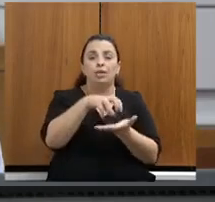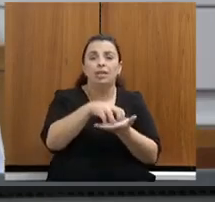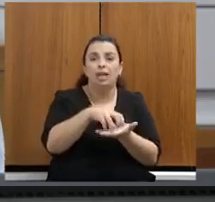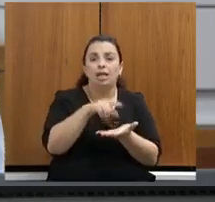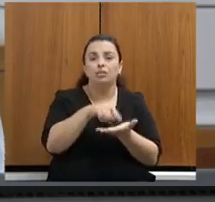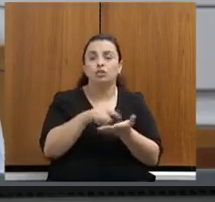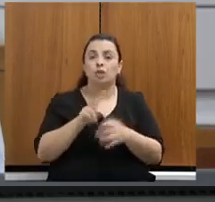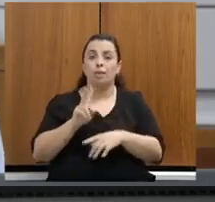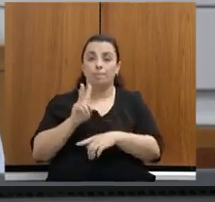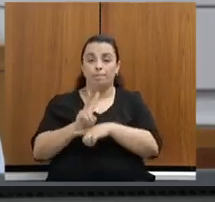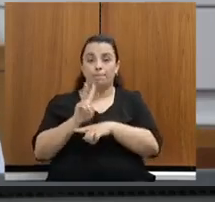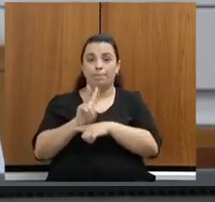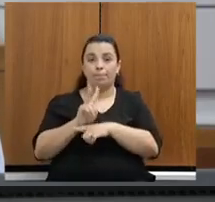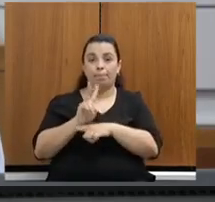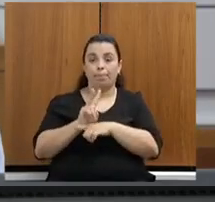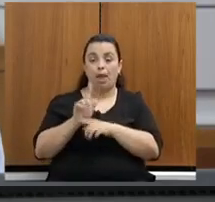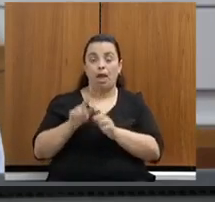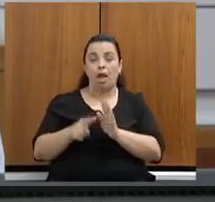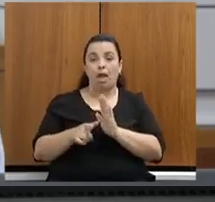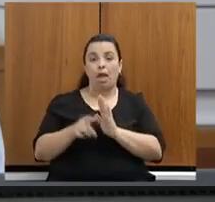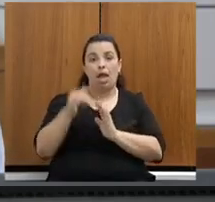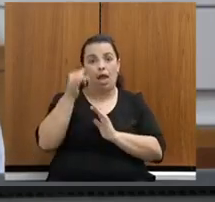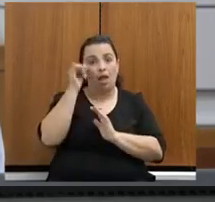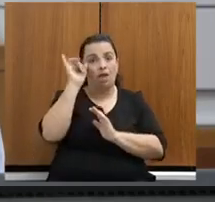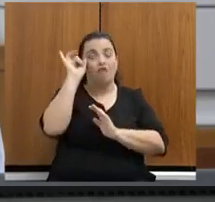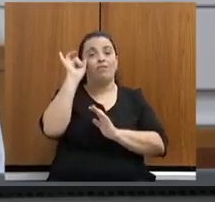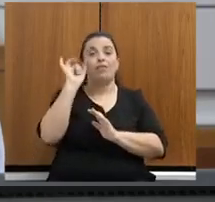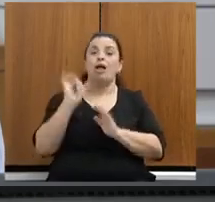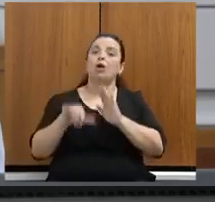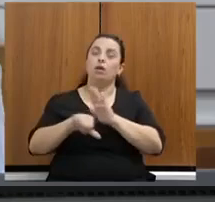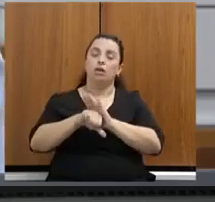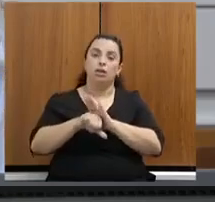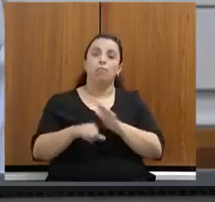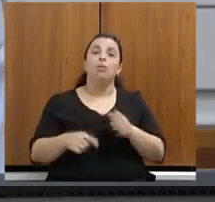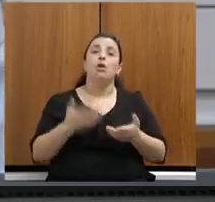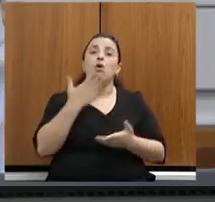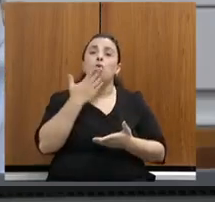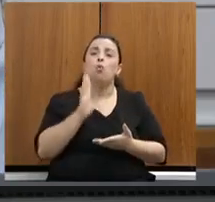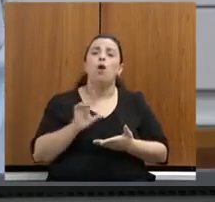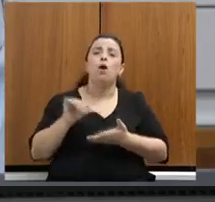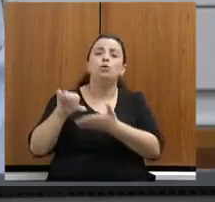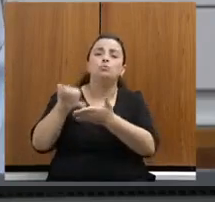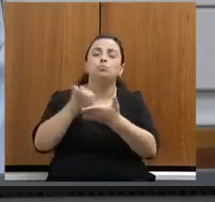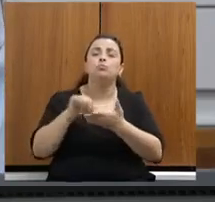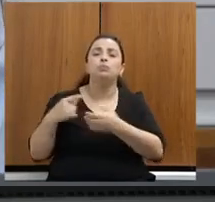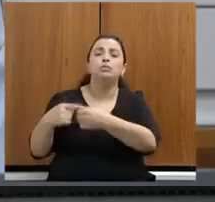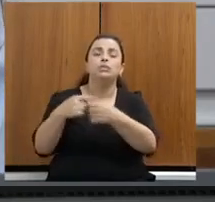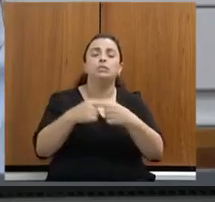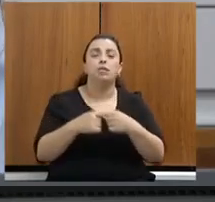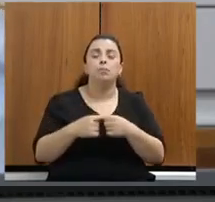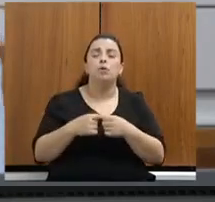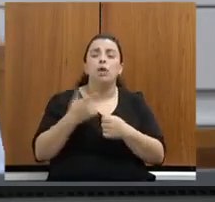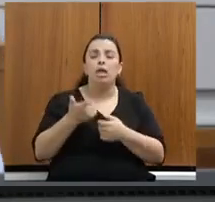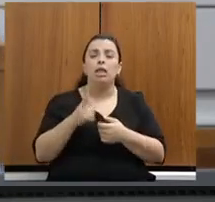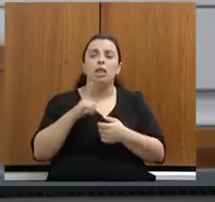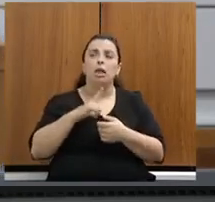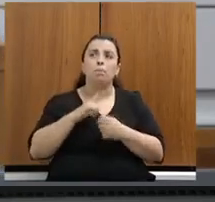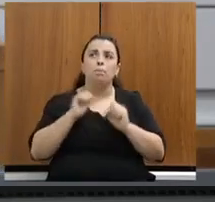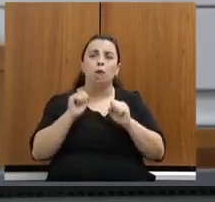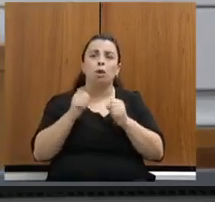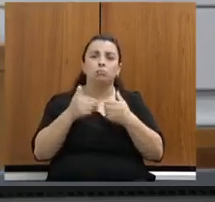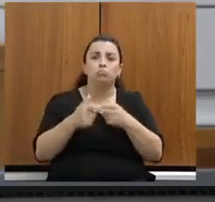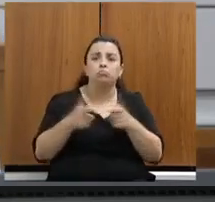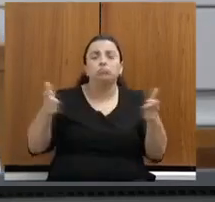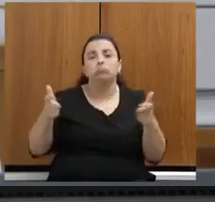que quantas temos em Minas Gerais em Quais municípios elas estão esse temos a previsão de expansão com